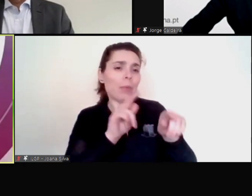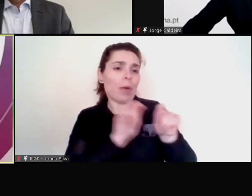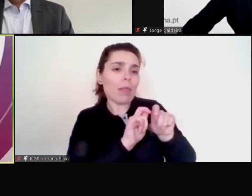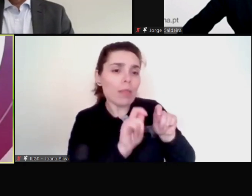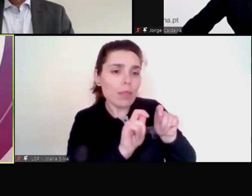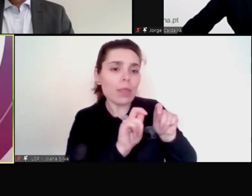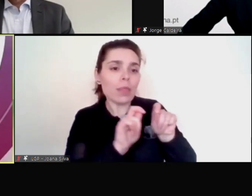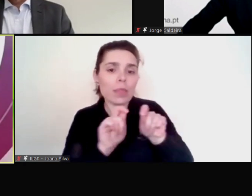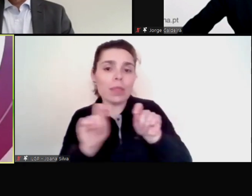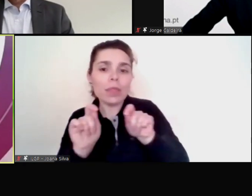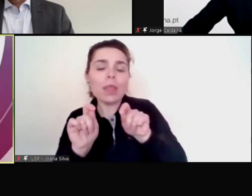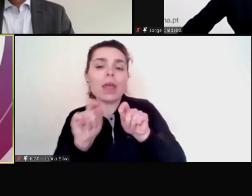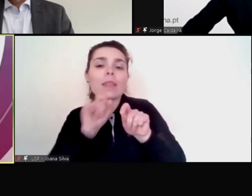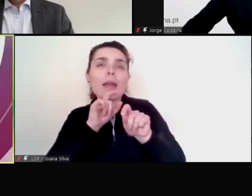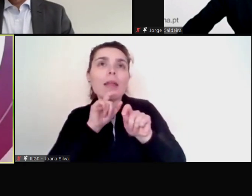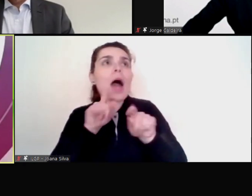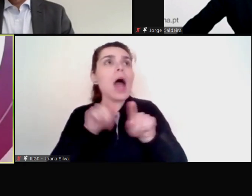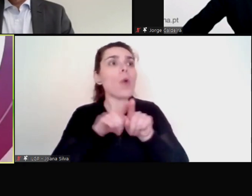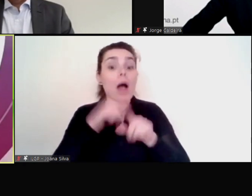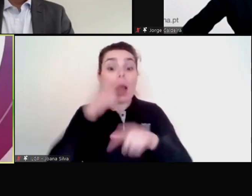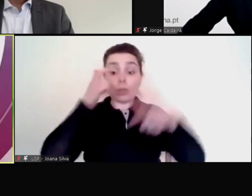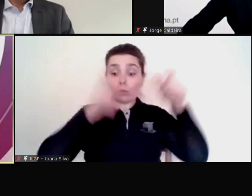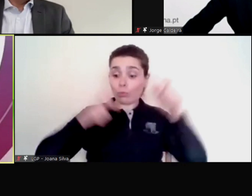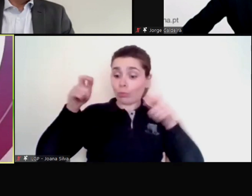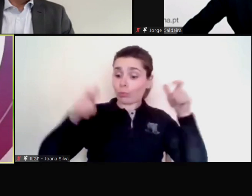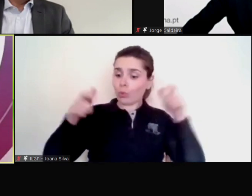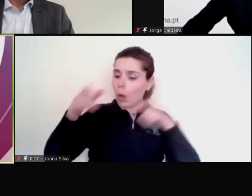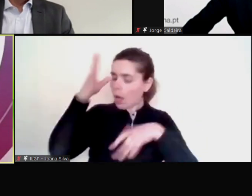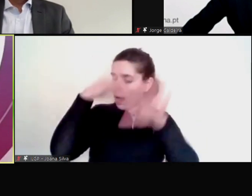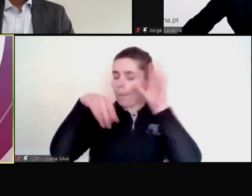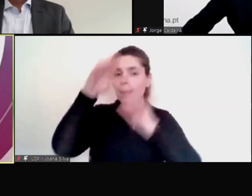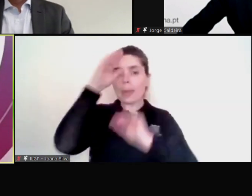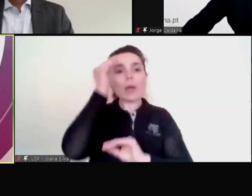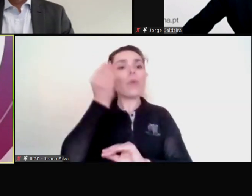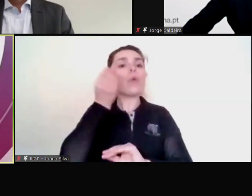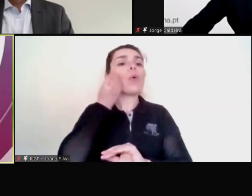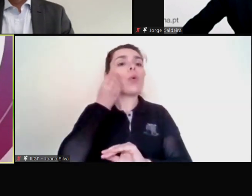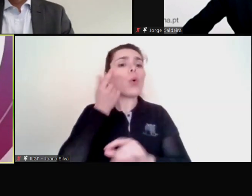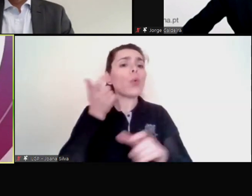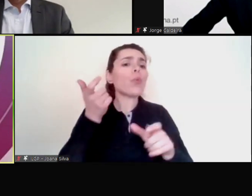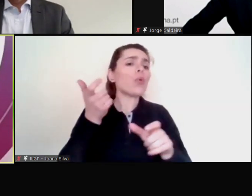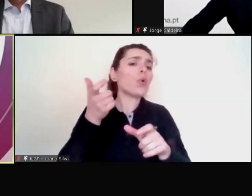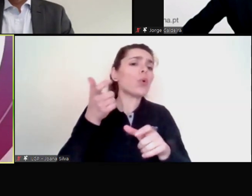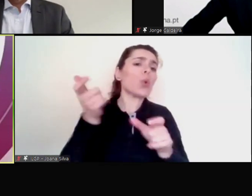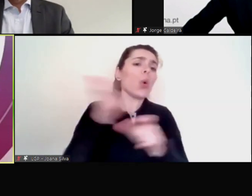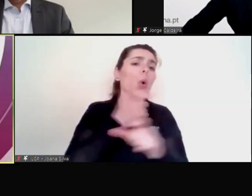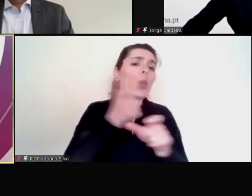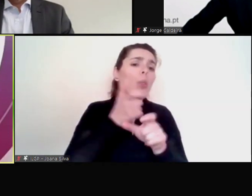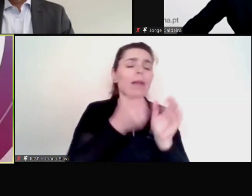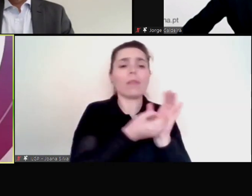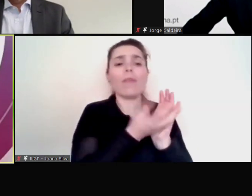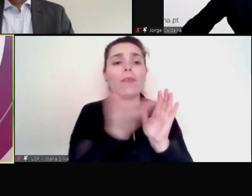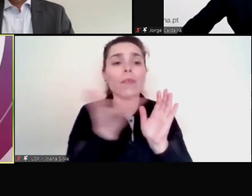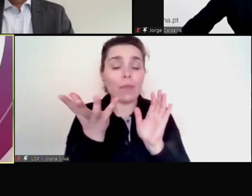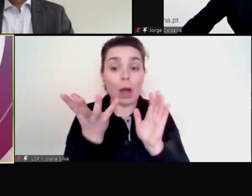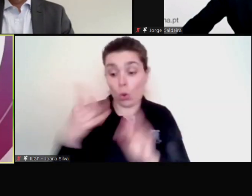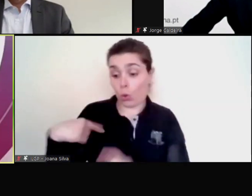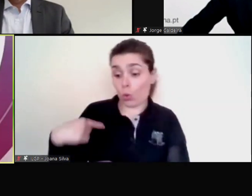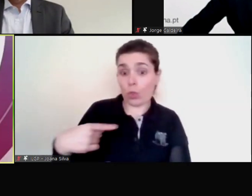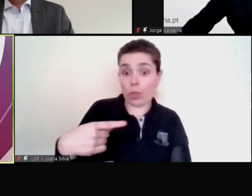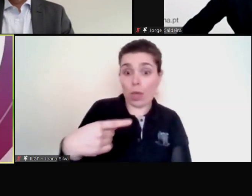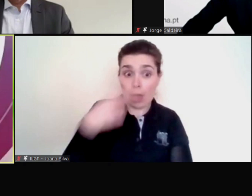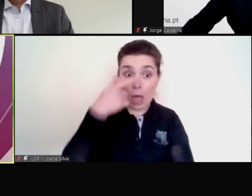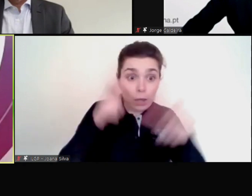muito mais da forma como nós, homens, hoje aprendemos nos vários contextos da nossa vida. Nós hoje acedemos